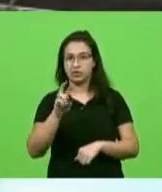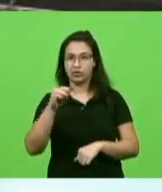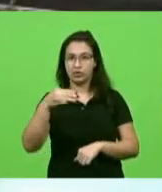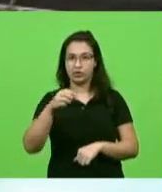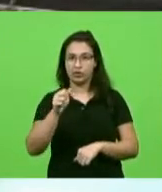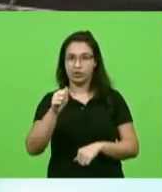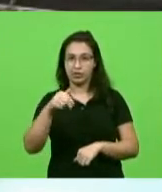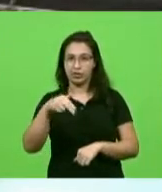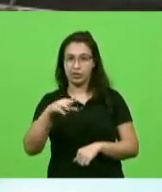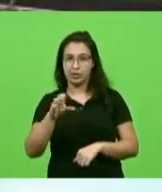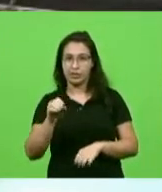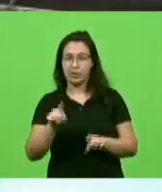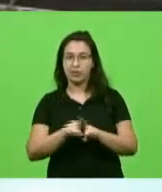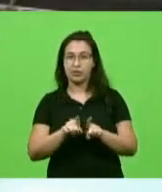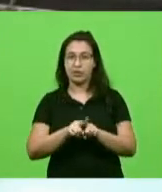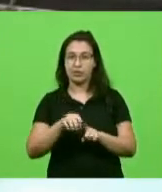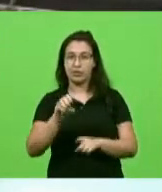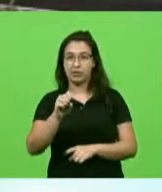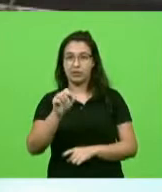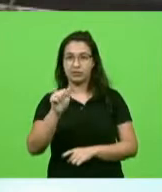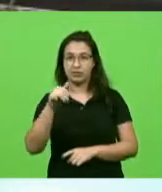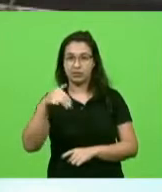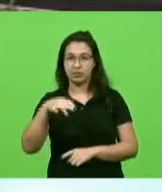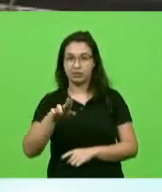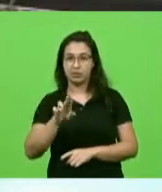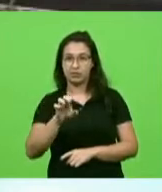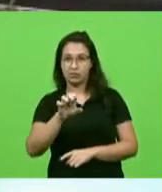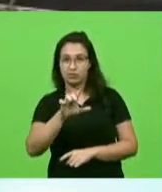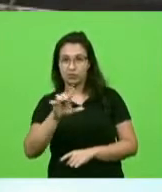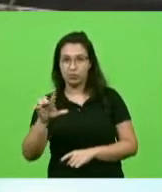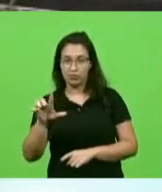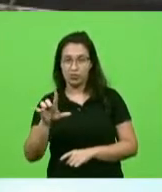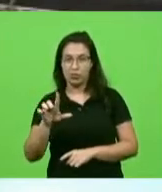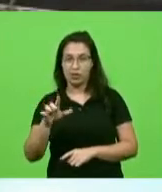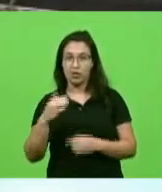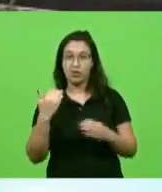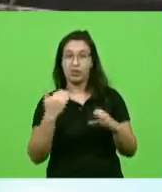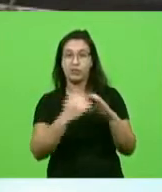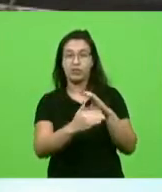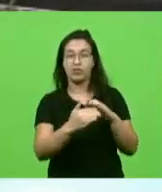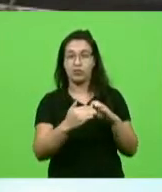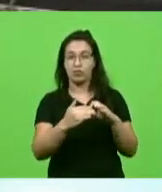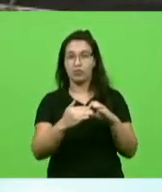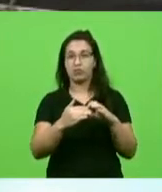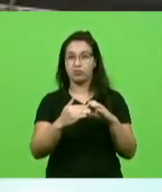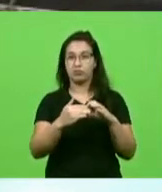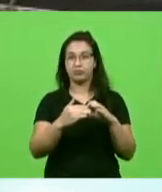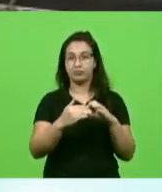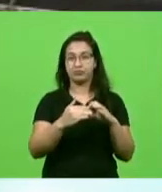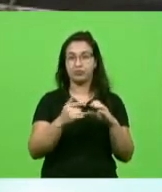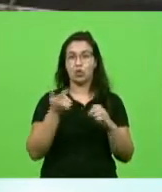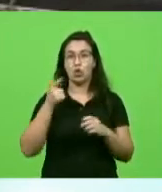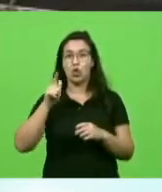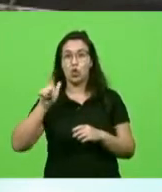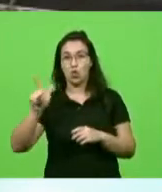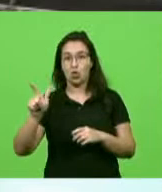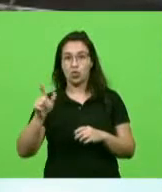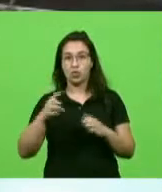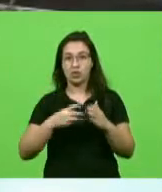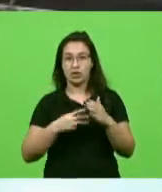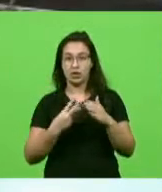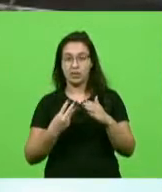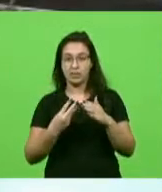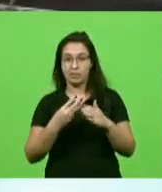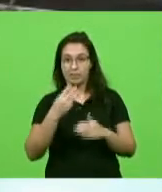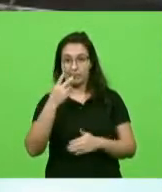Ramalho, este encaminha uma mensagem de texto recebida de uma terceira pessoa que refere,